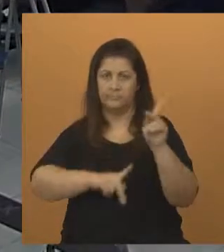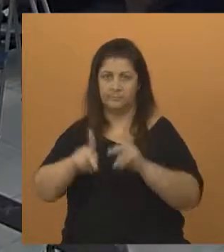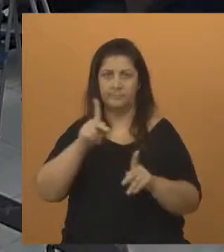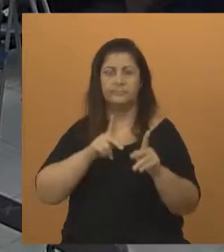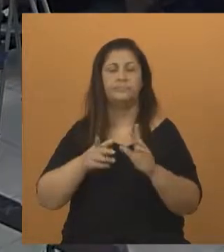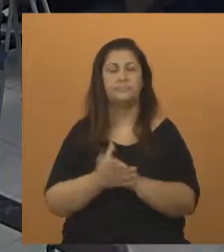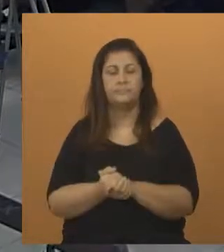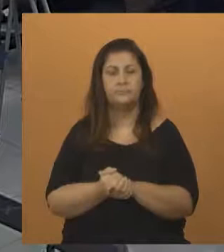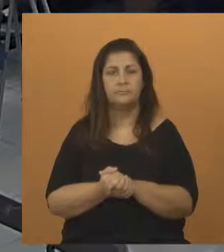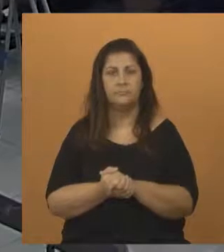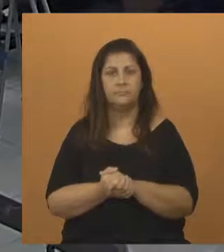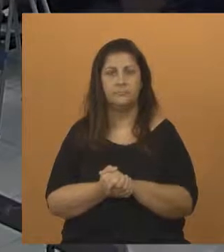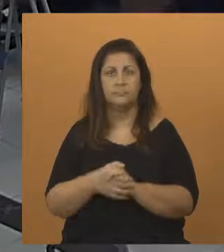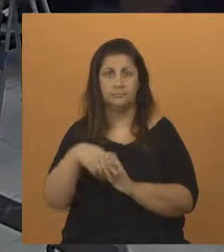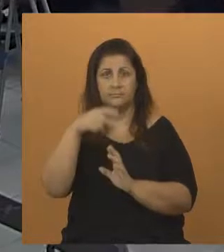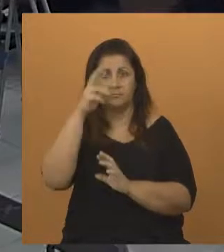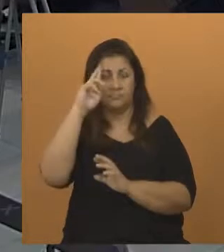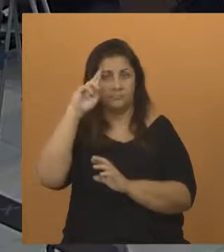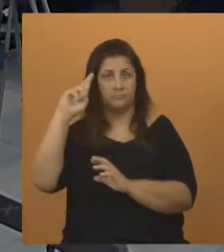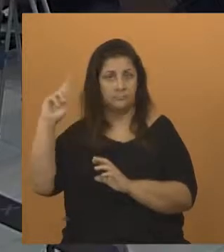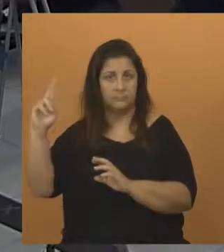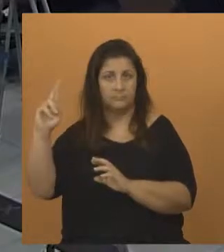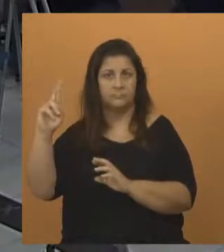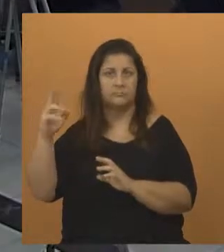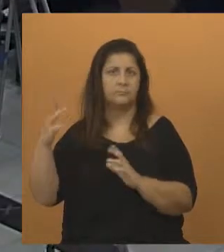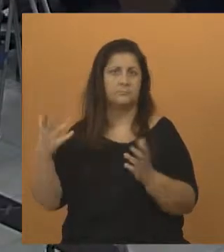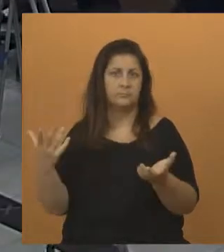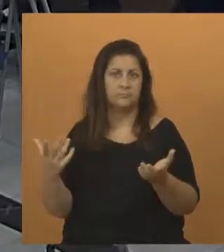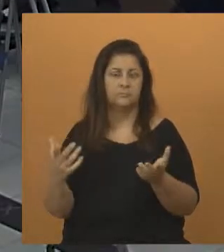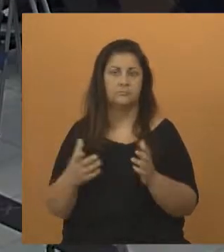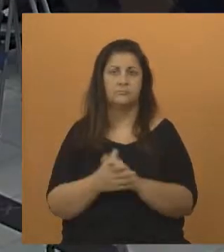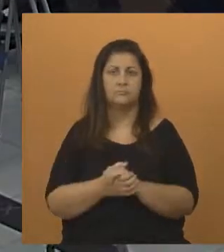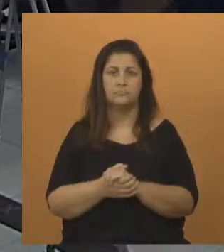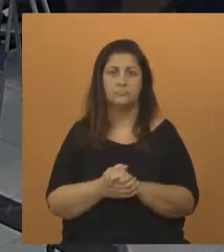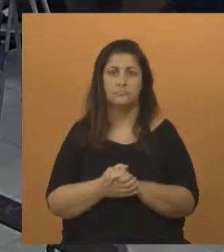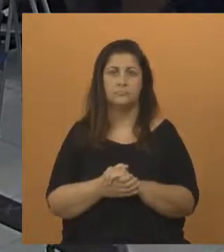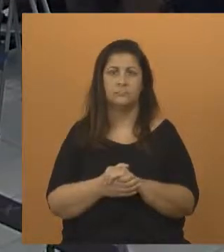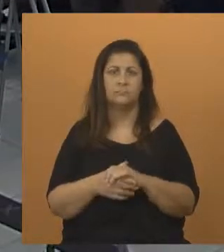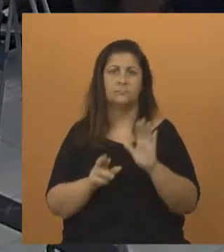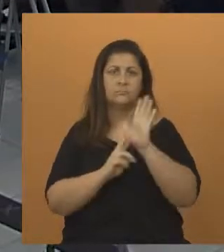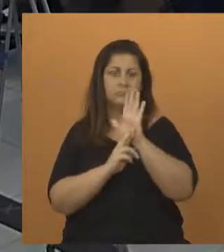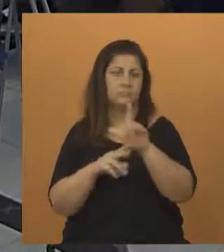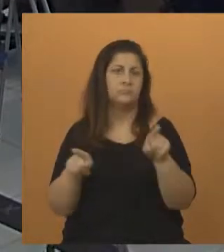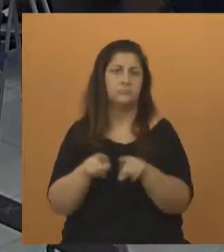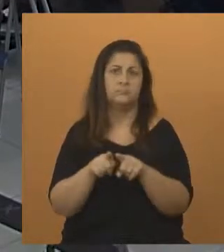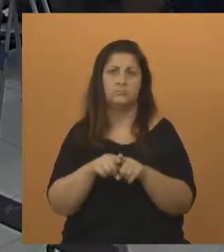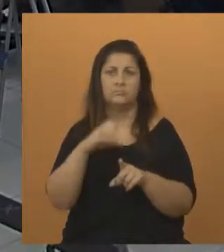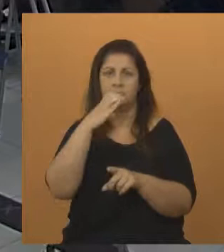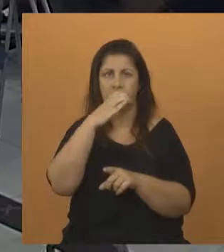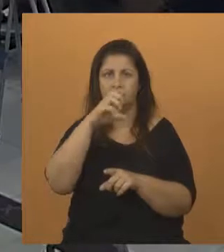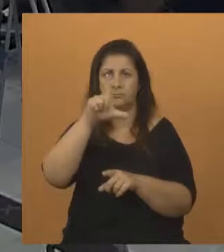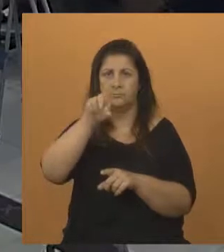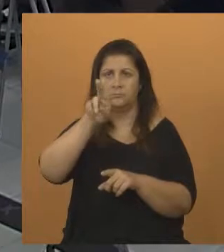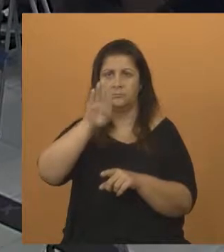os proprietários, lideranças, aí, presidentes dos clubes aqui presentes.